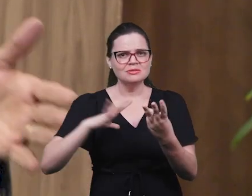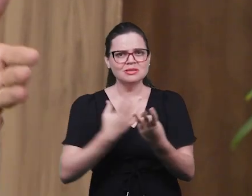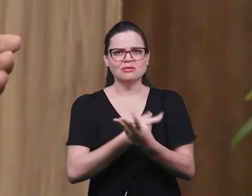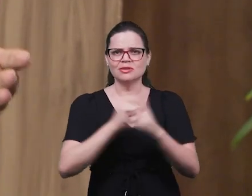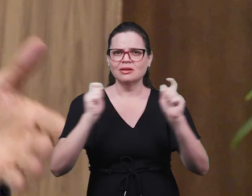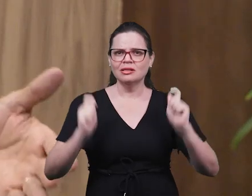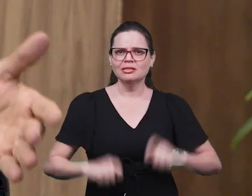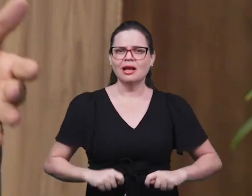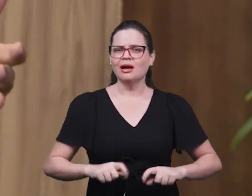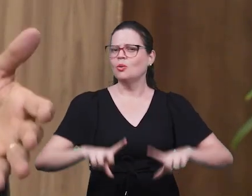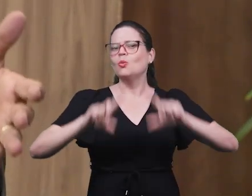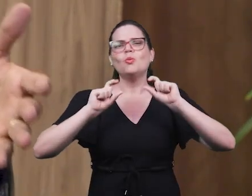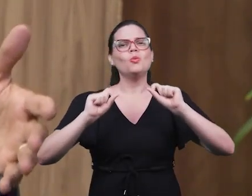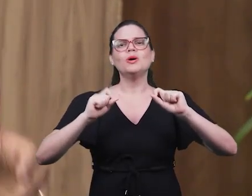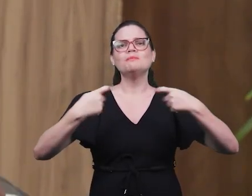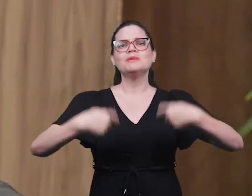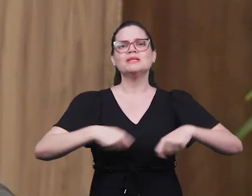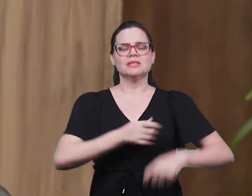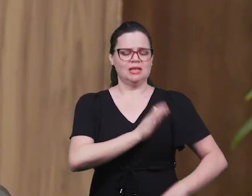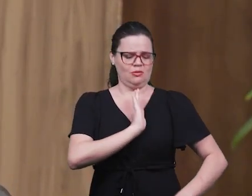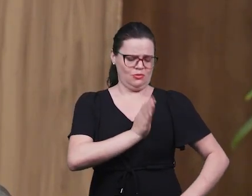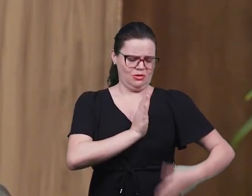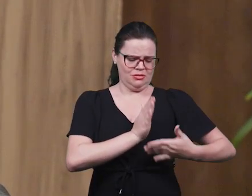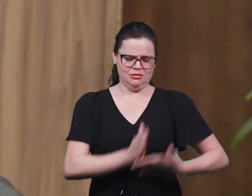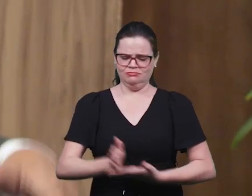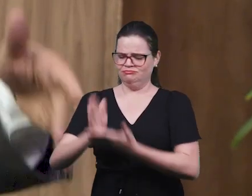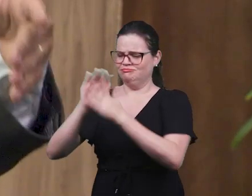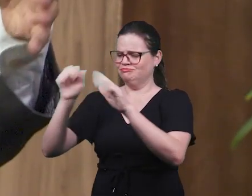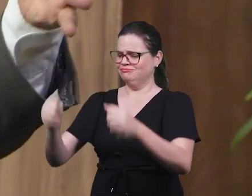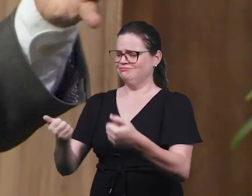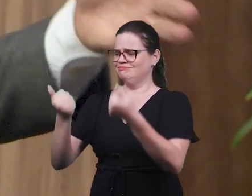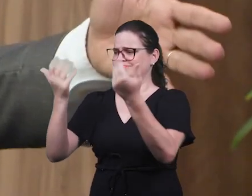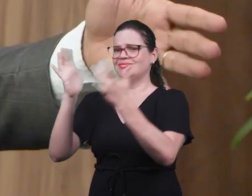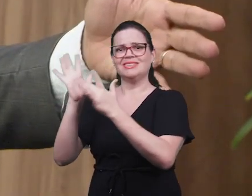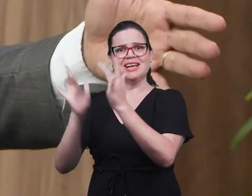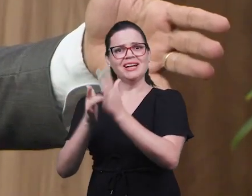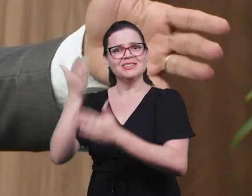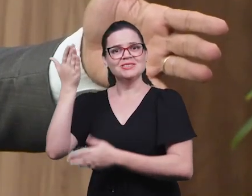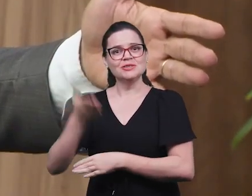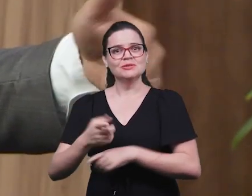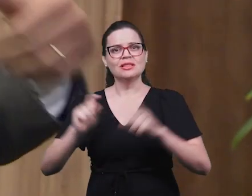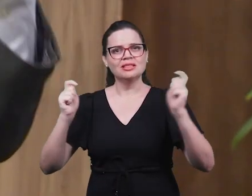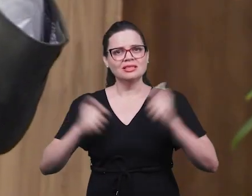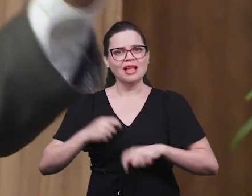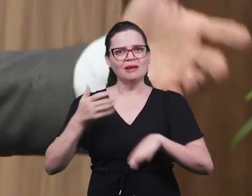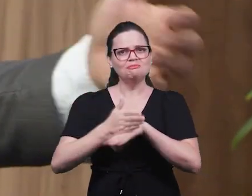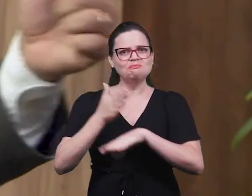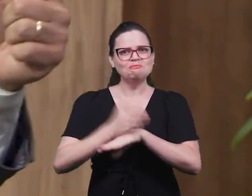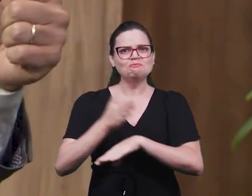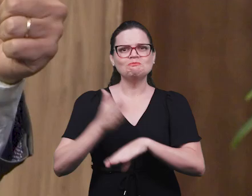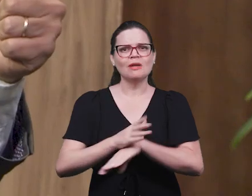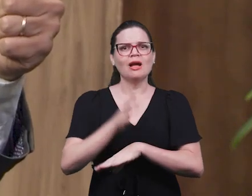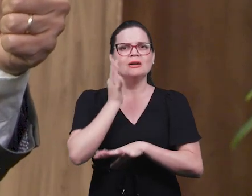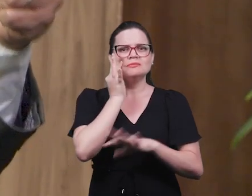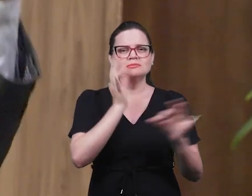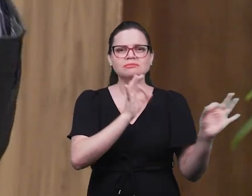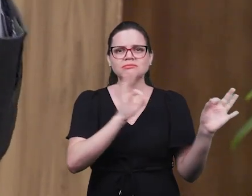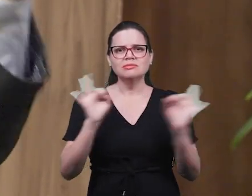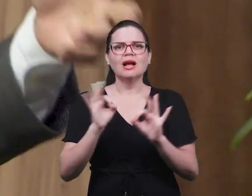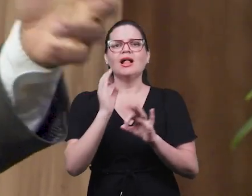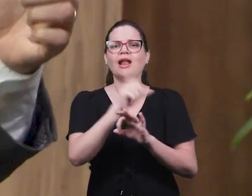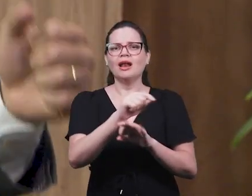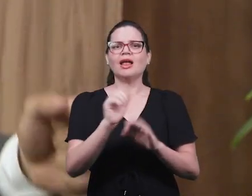fazer: entregar o nosso coração a Jesus. Buscar ali na igreja a oportunidade de sermos batizados,